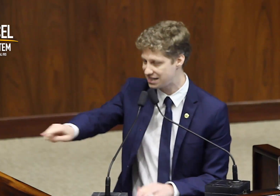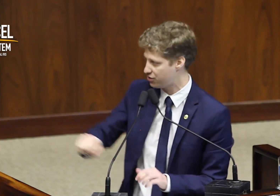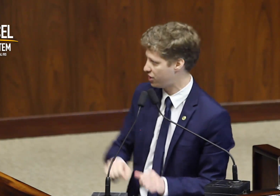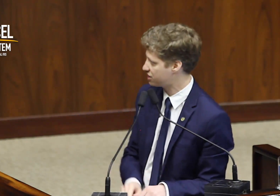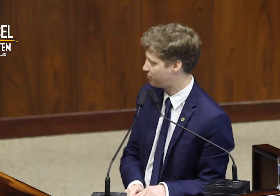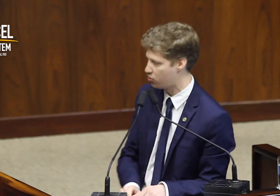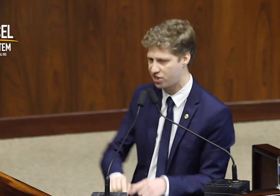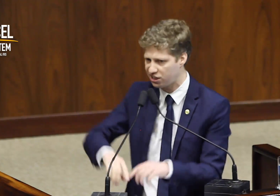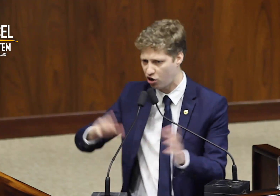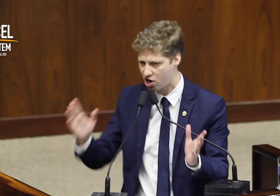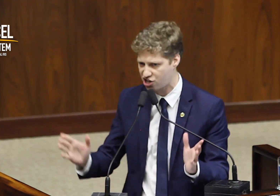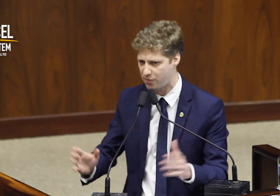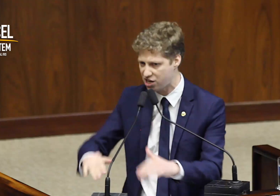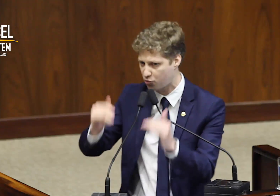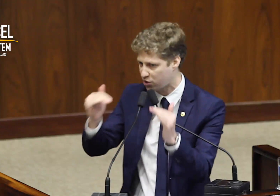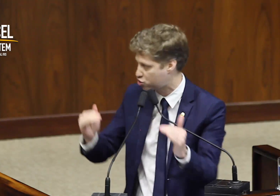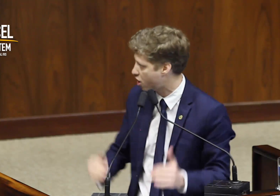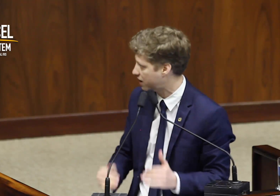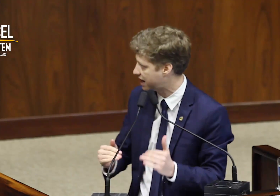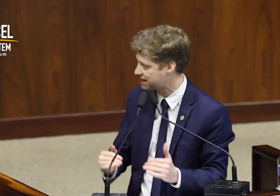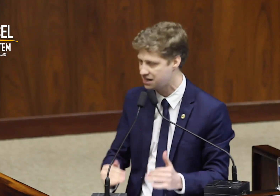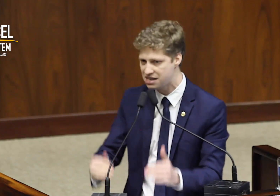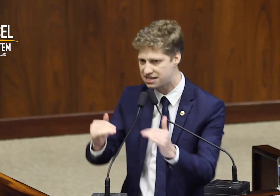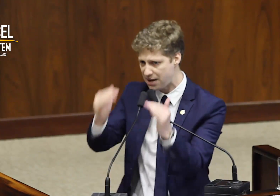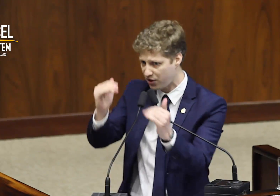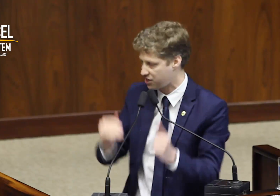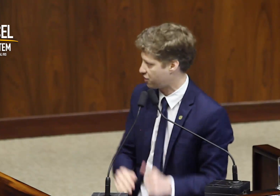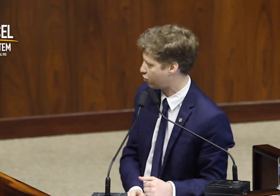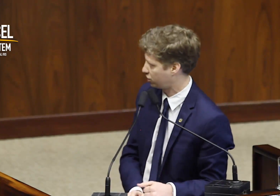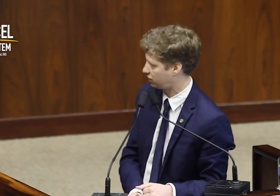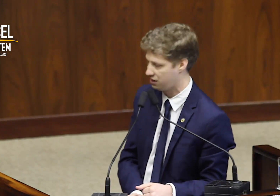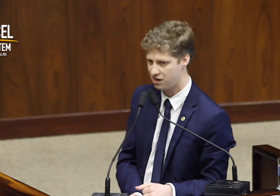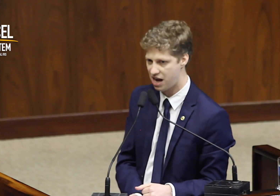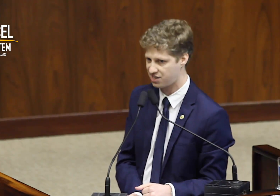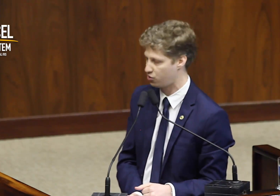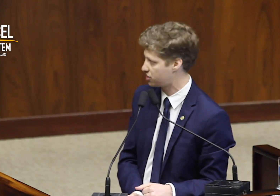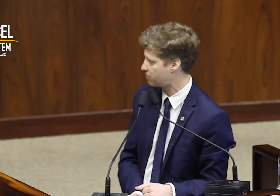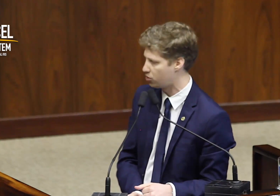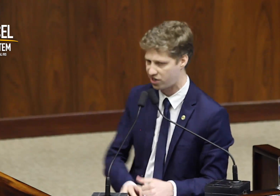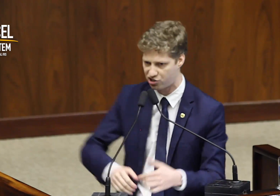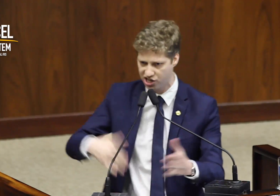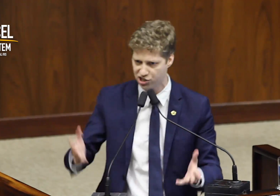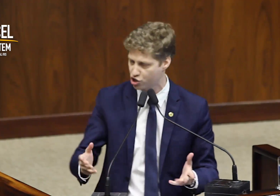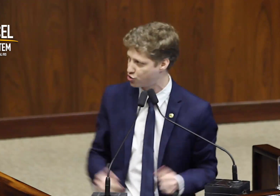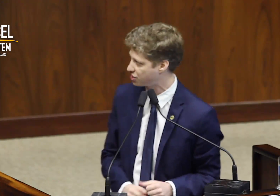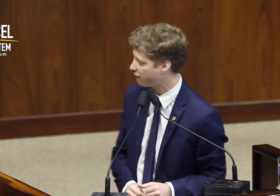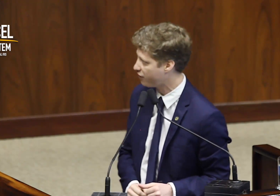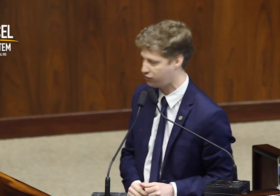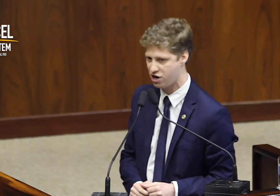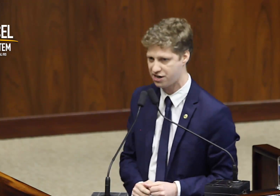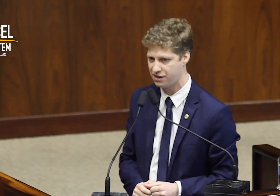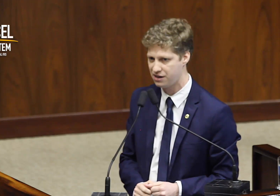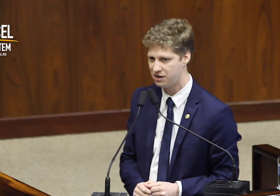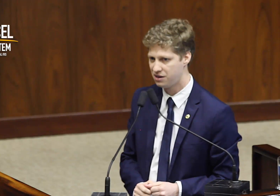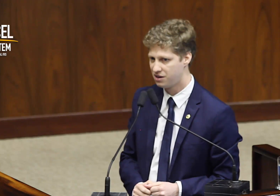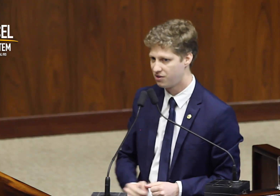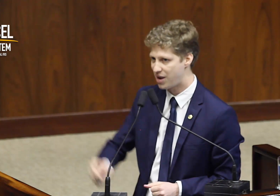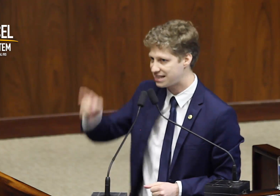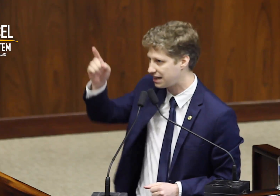quer afetar a segurança pública. Ideologicamente, o pessoal, aliás, sempre vai ser contra a segurança pública, dizem discursos que é a